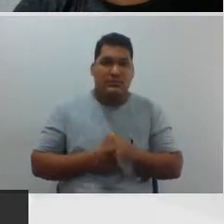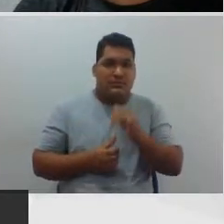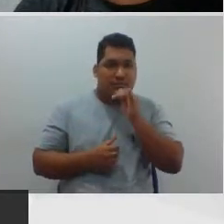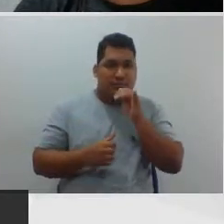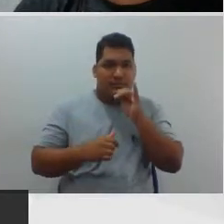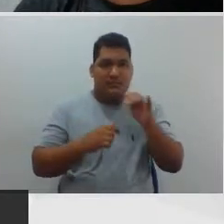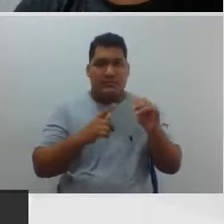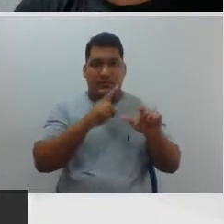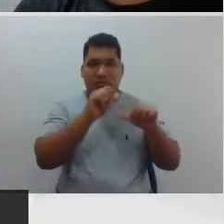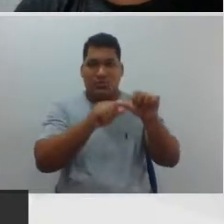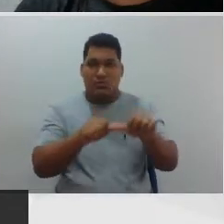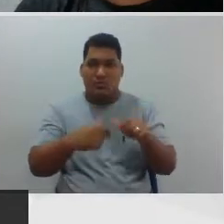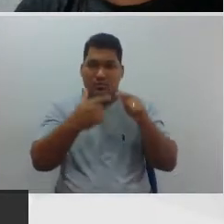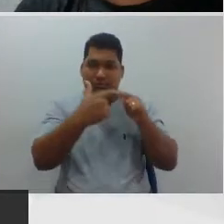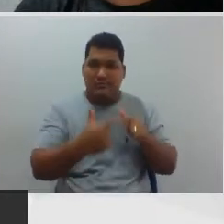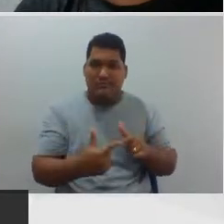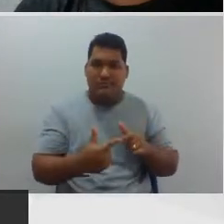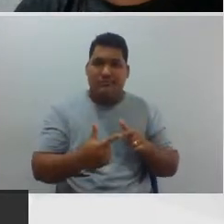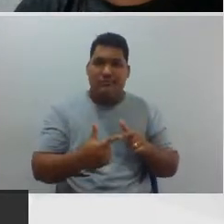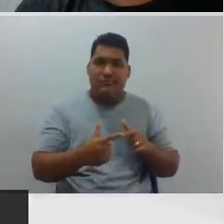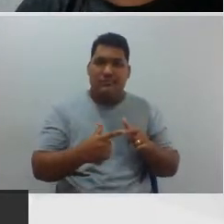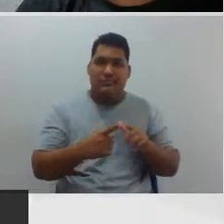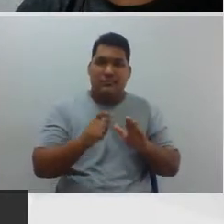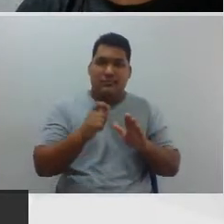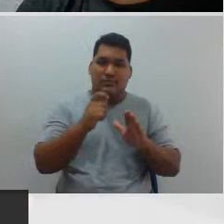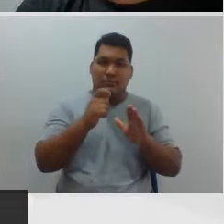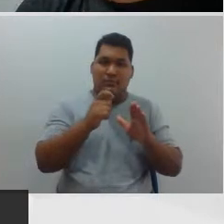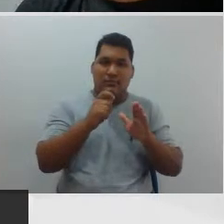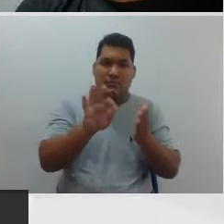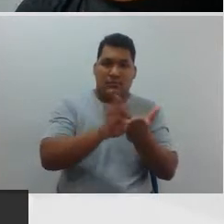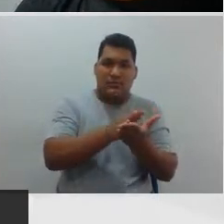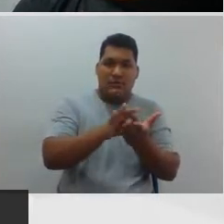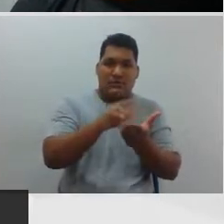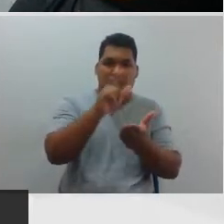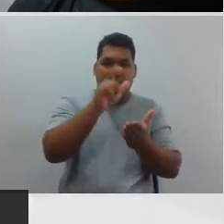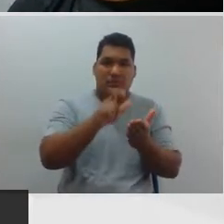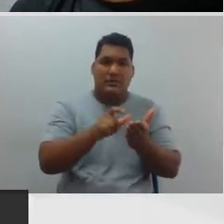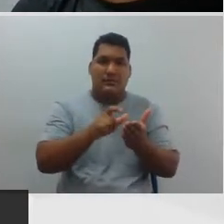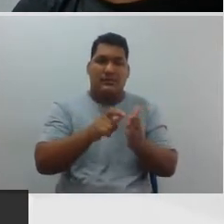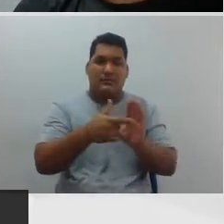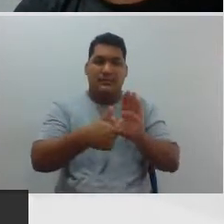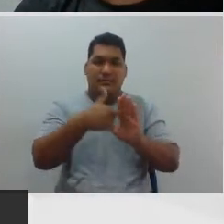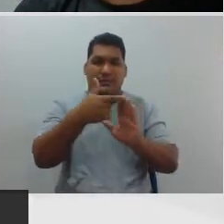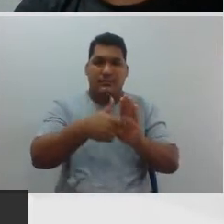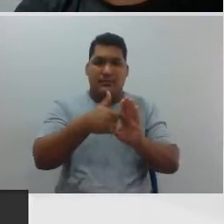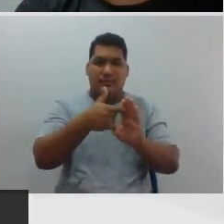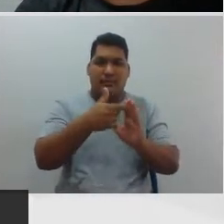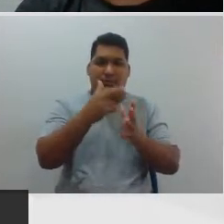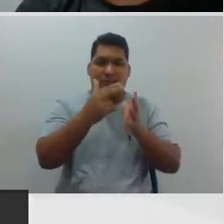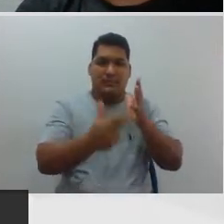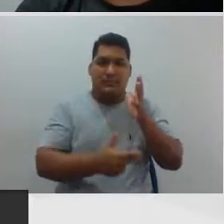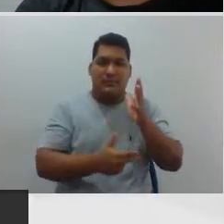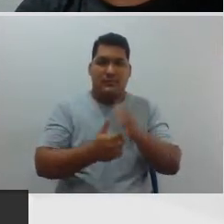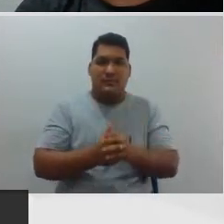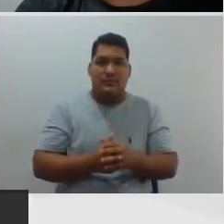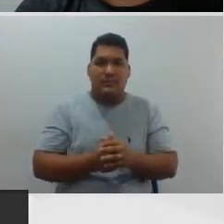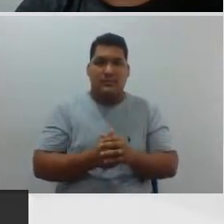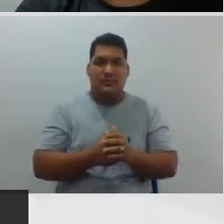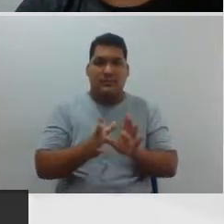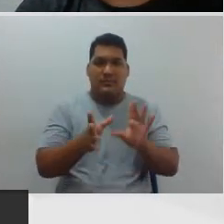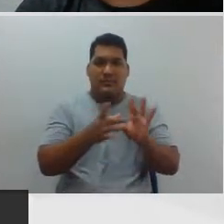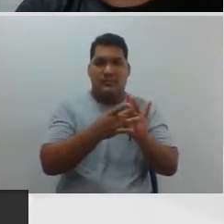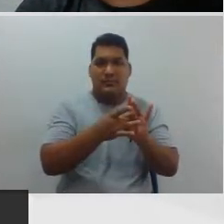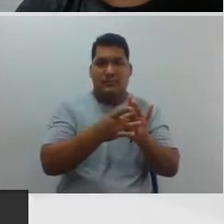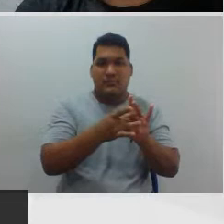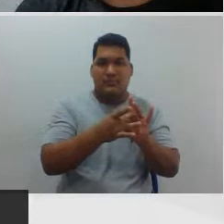você assina aí em tudo quanto é página, né, diz que está garantido sigilo, etc, etc,